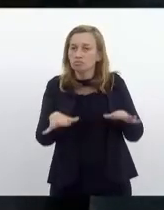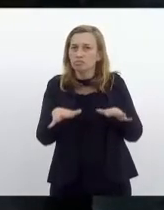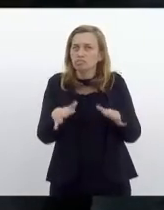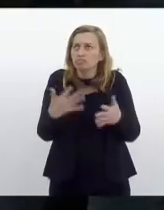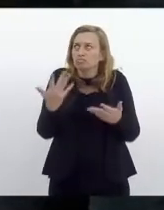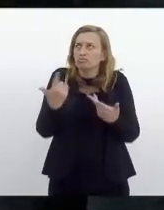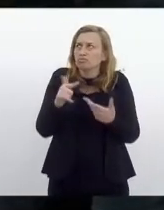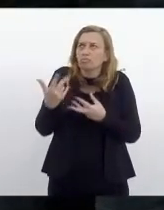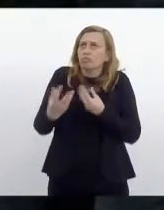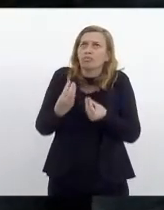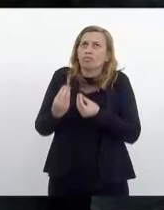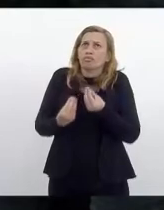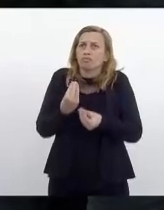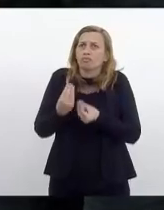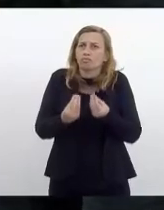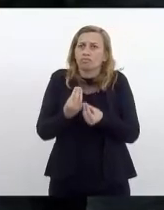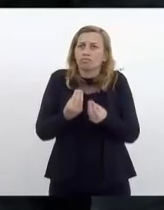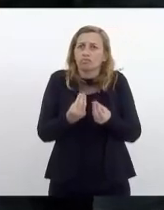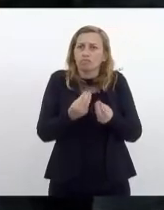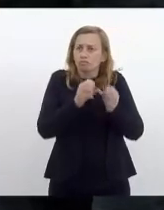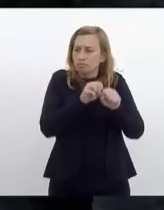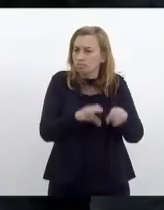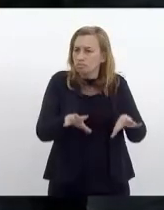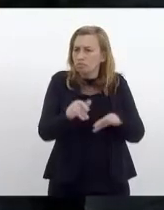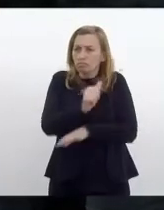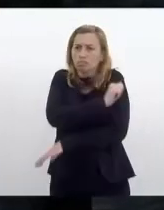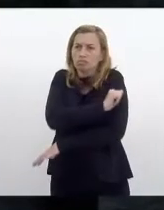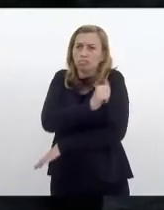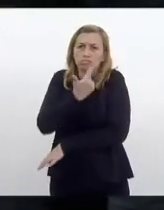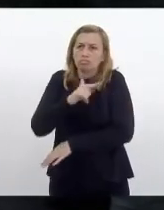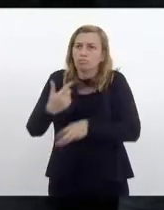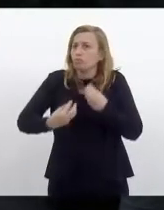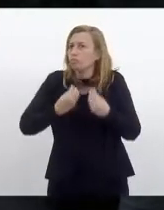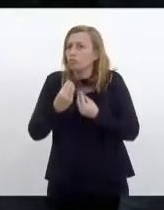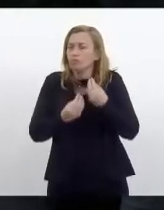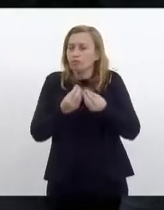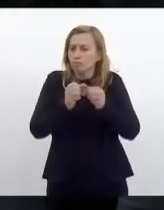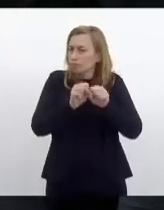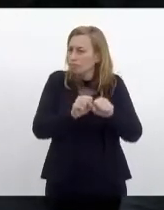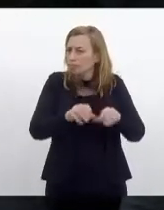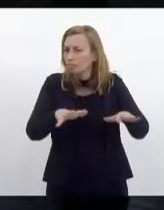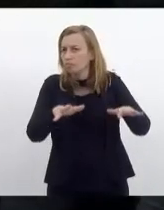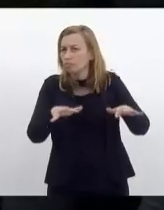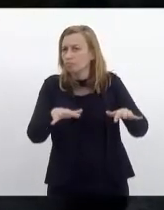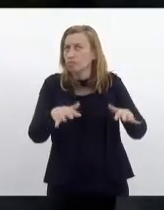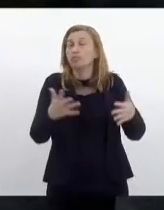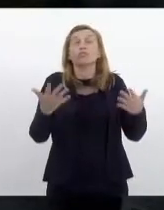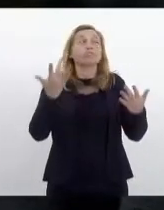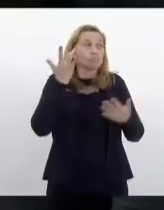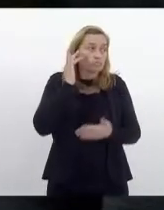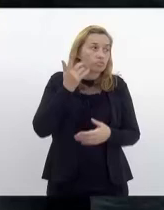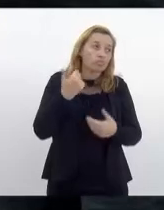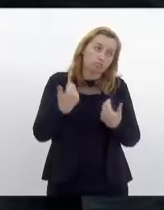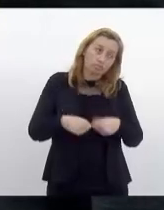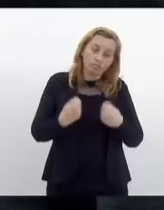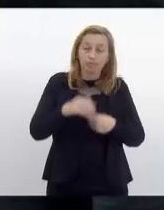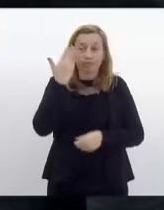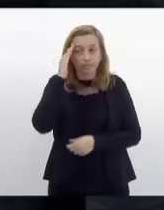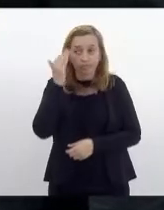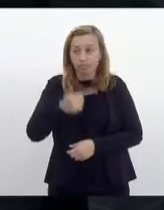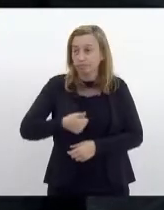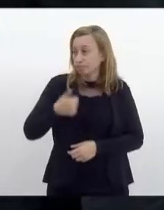vejo como, uma vez disponibilizado para os alunos, André, eu não vejo como isso possa ser vedado. Então, assim, eu acho que a gente precisa entender